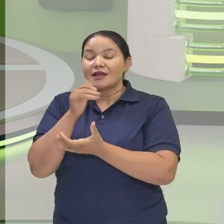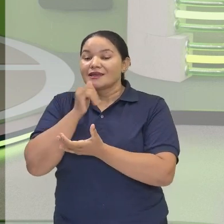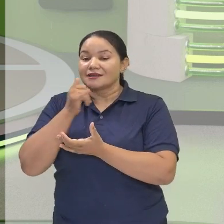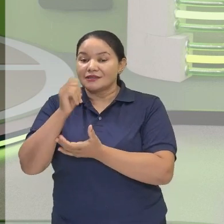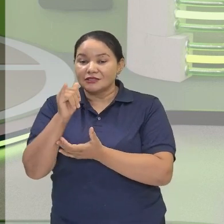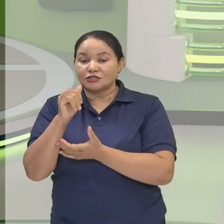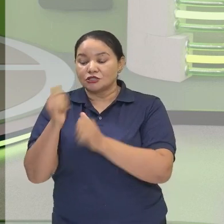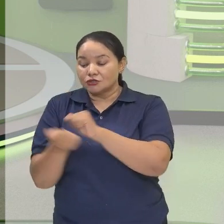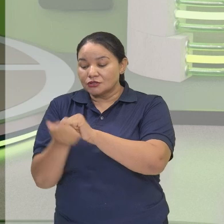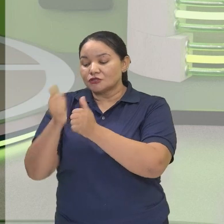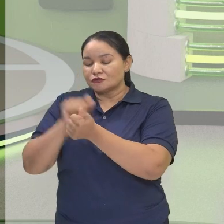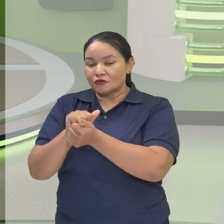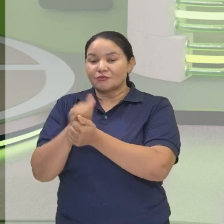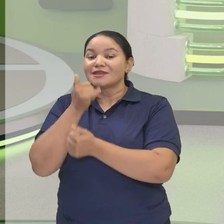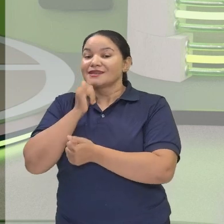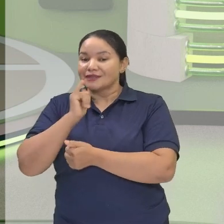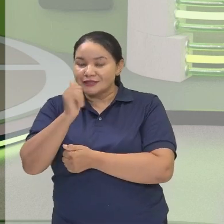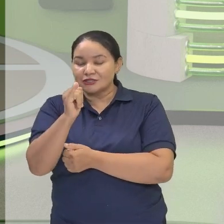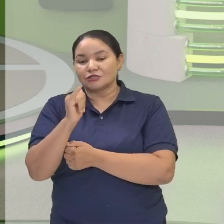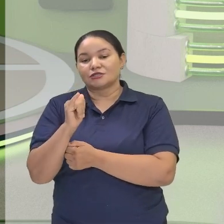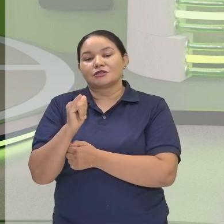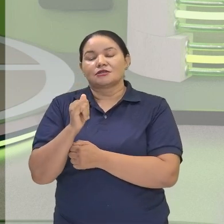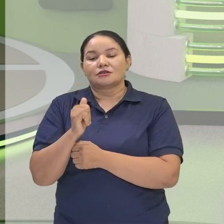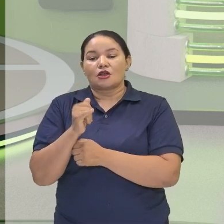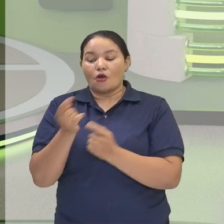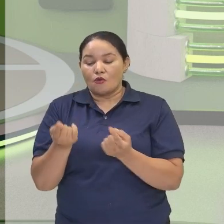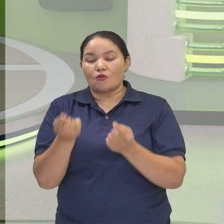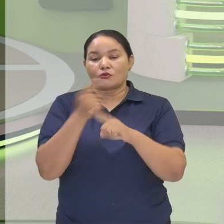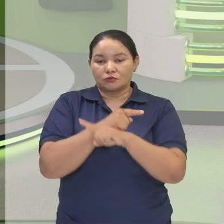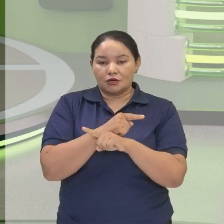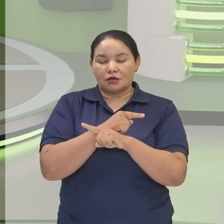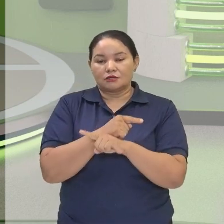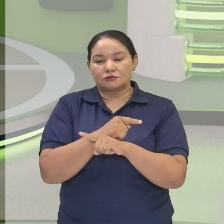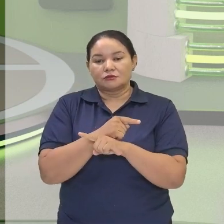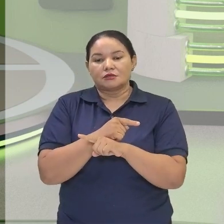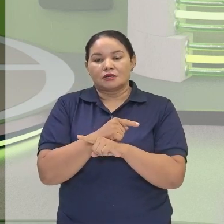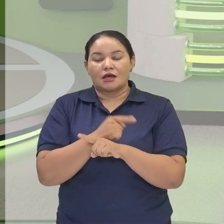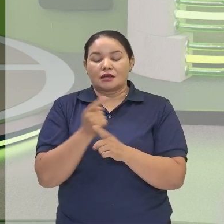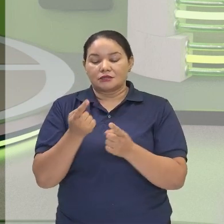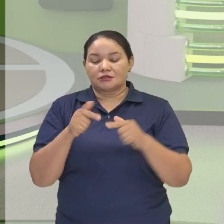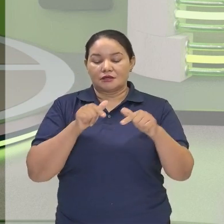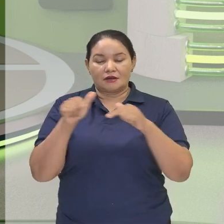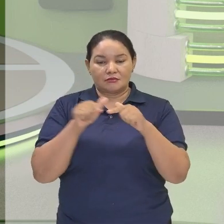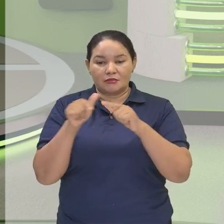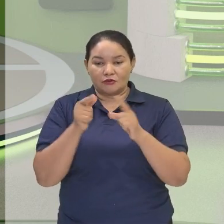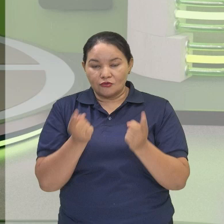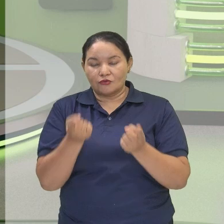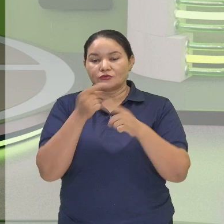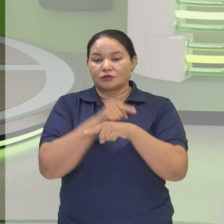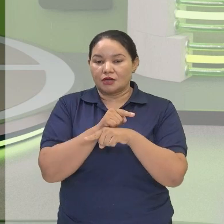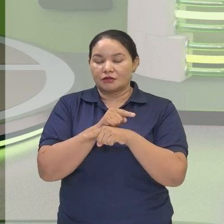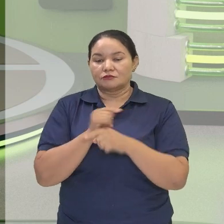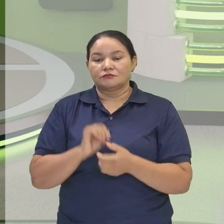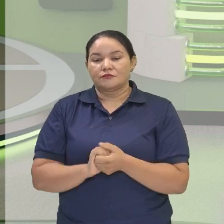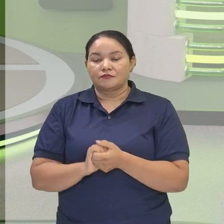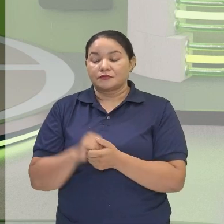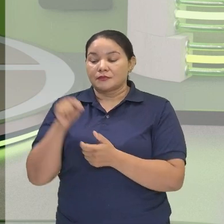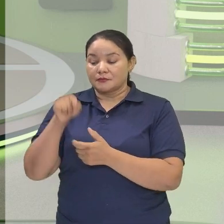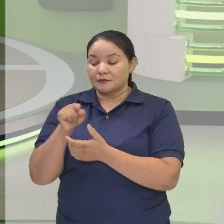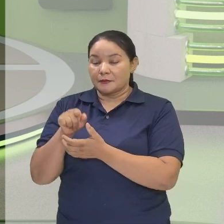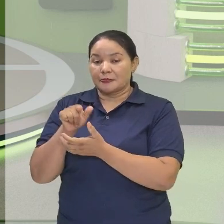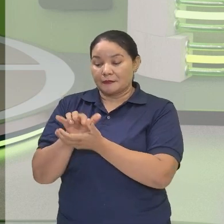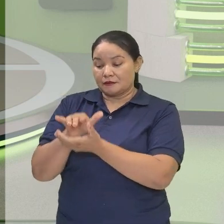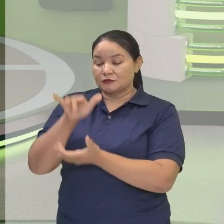transformam em energia elétrica. É o contrário, um gerador e um receptor fazem coisas contrárias. Por isso que o gerador tem a